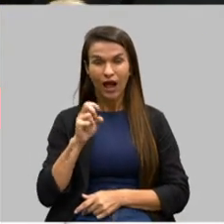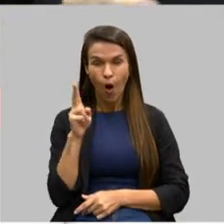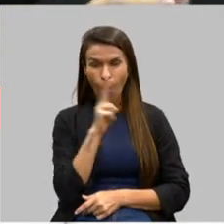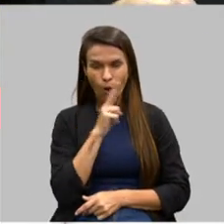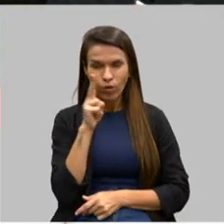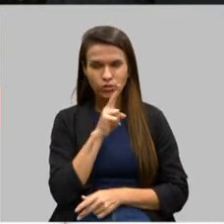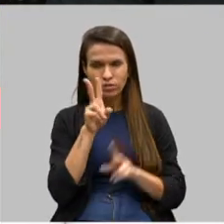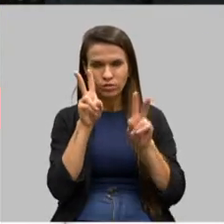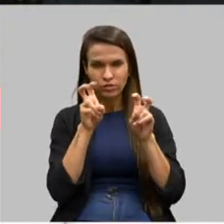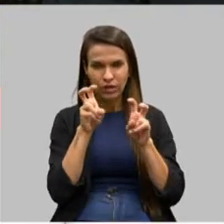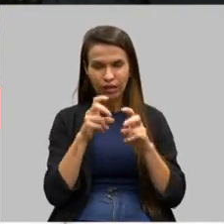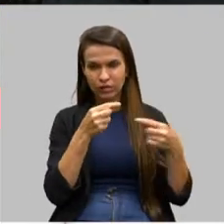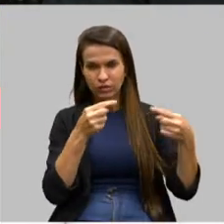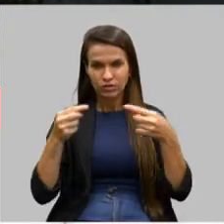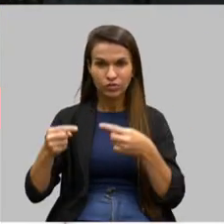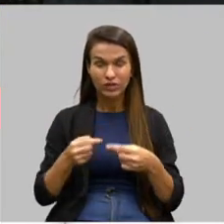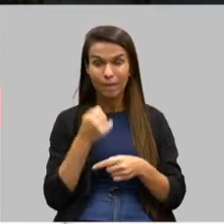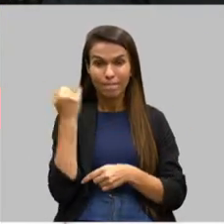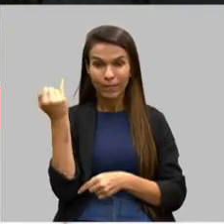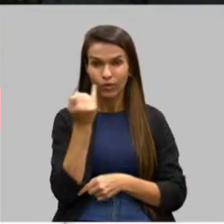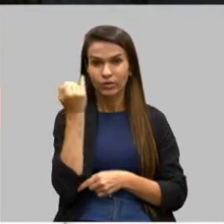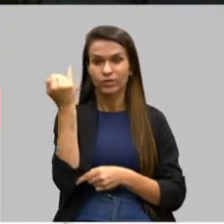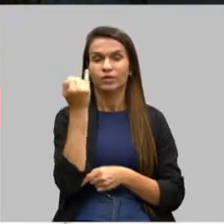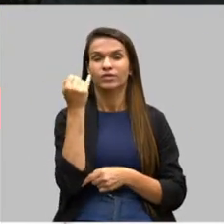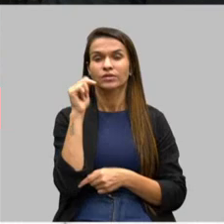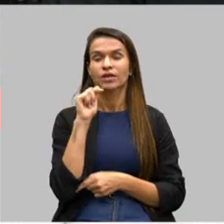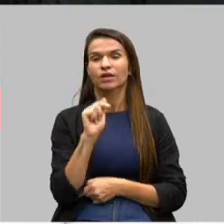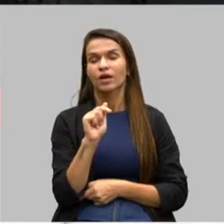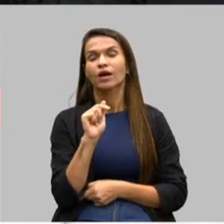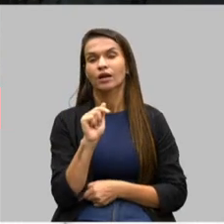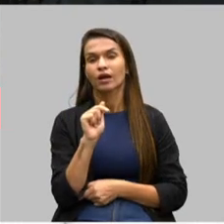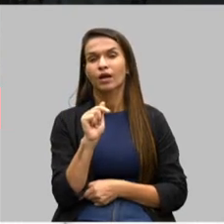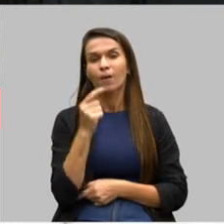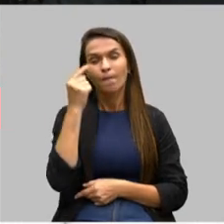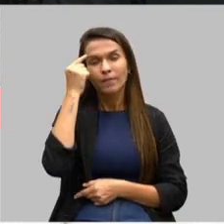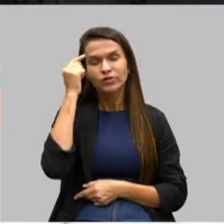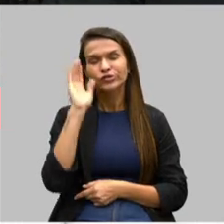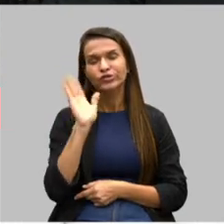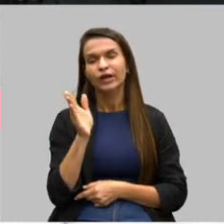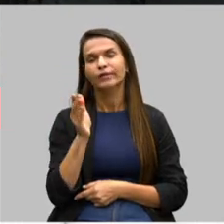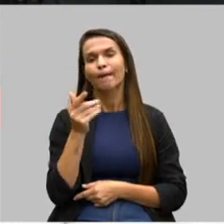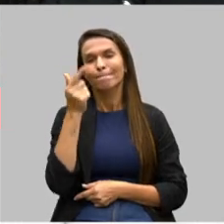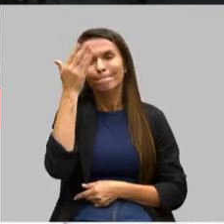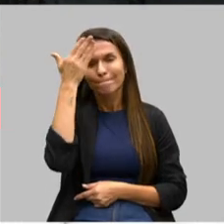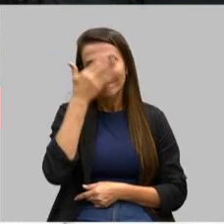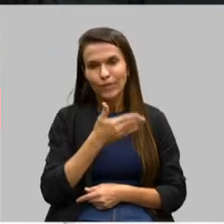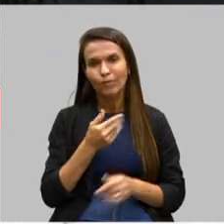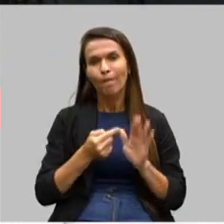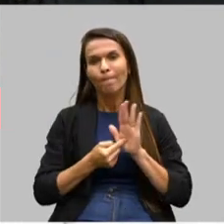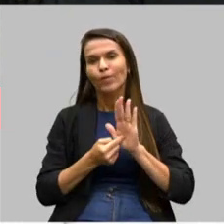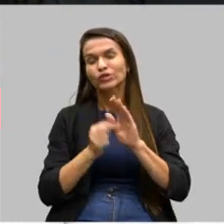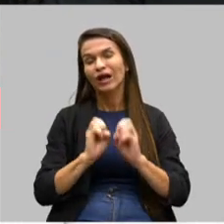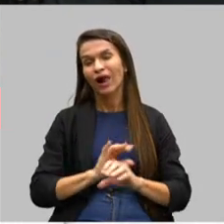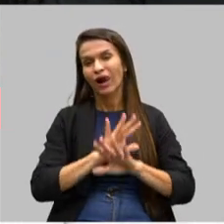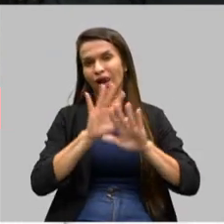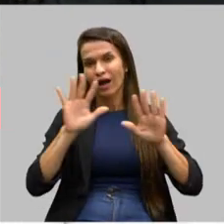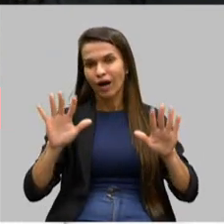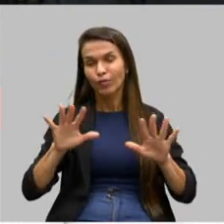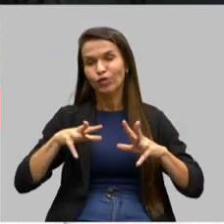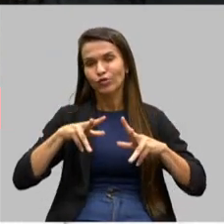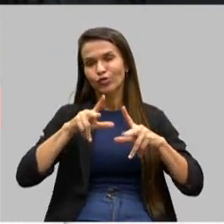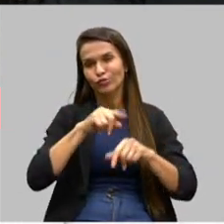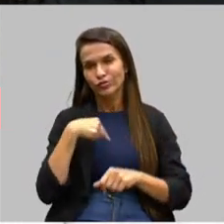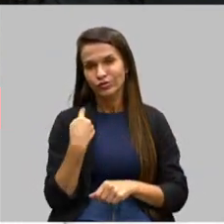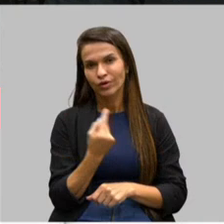tema, dessa discussão, da importância dela. Eu acho que isso está mais do que evidente, mais do que claro para todos nós